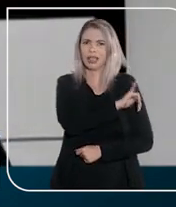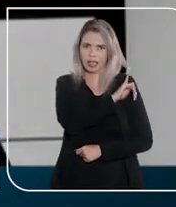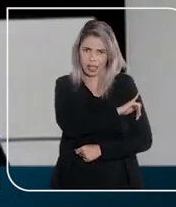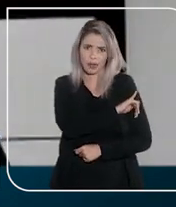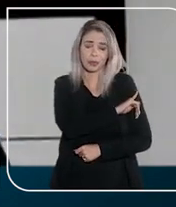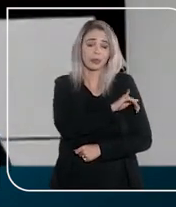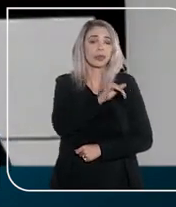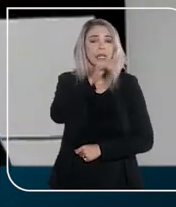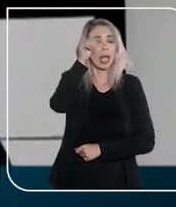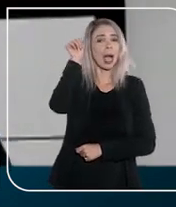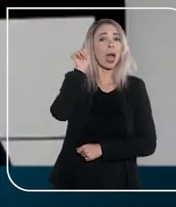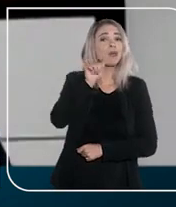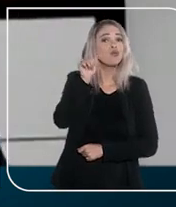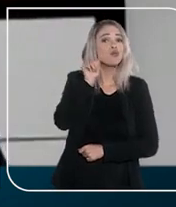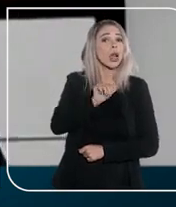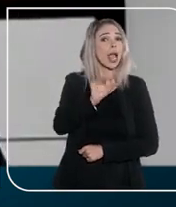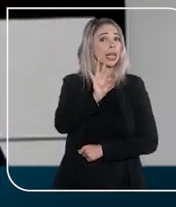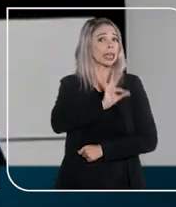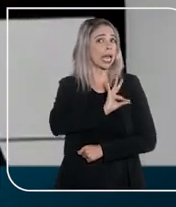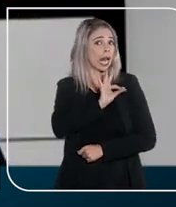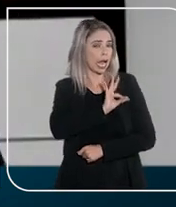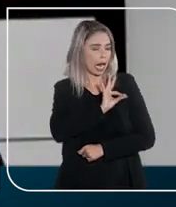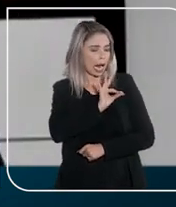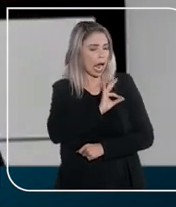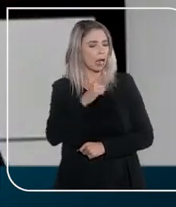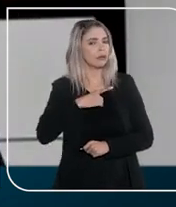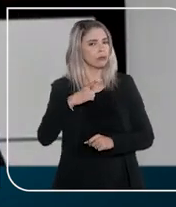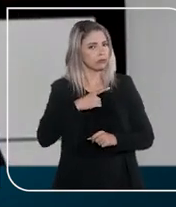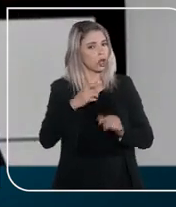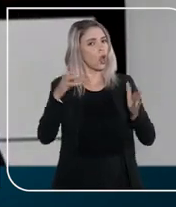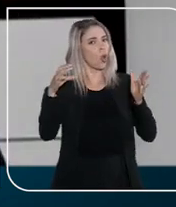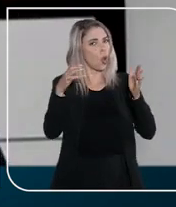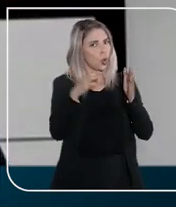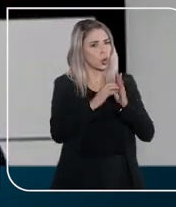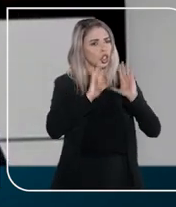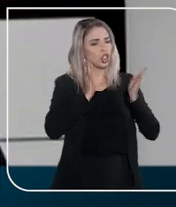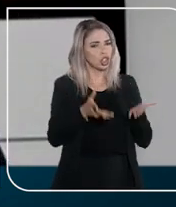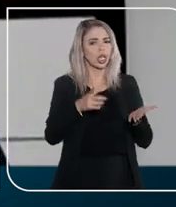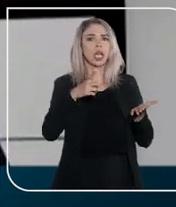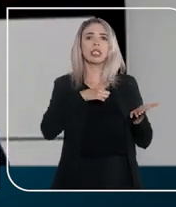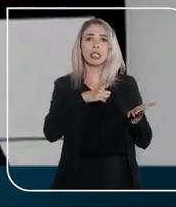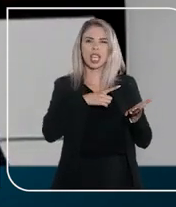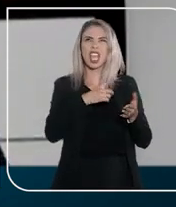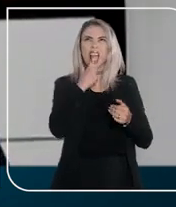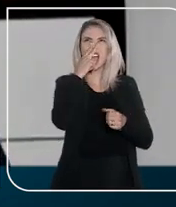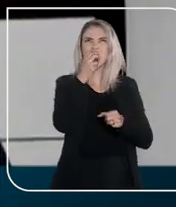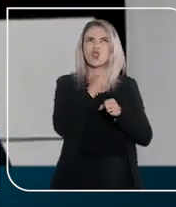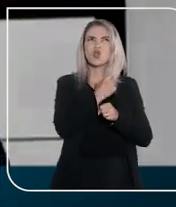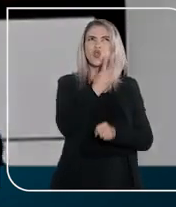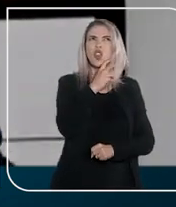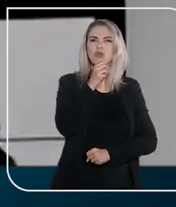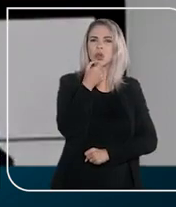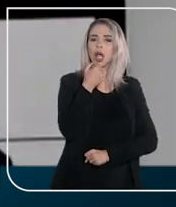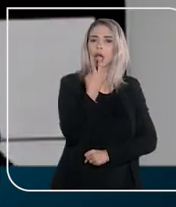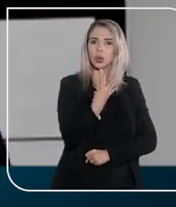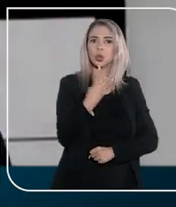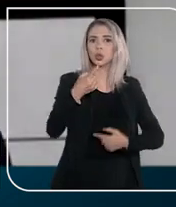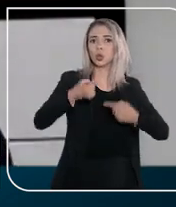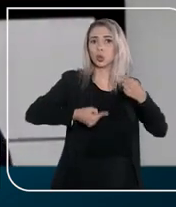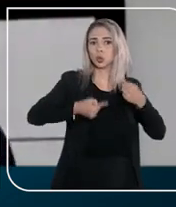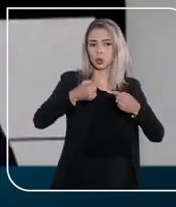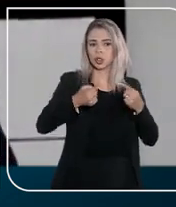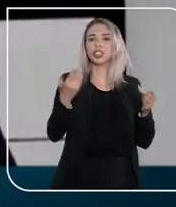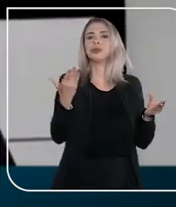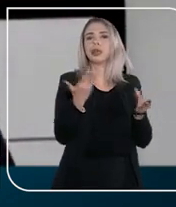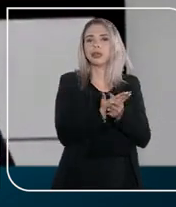O candidato a delegado ficou, desde o concurso, se eu não me engano, de 2014, discutindo na via